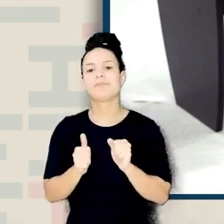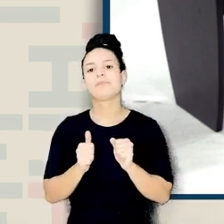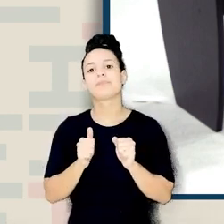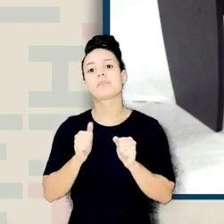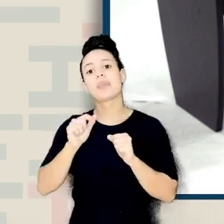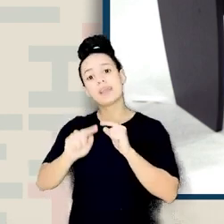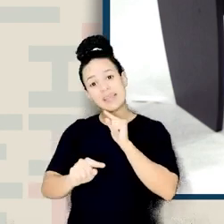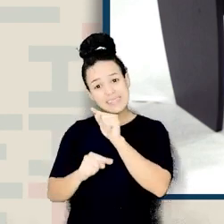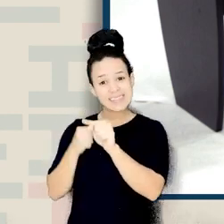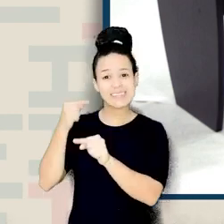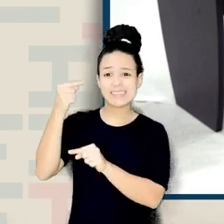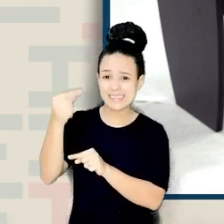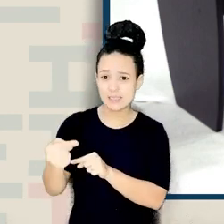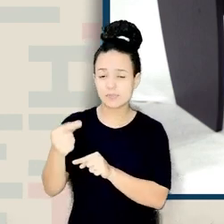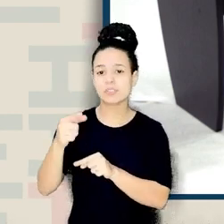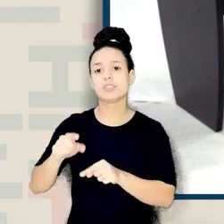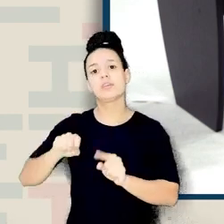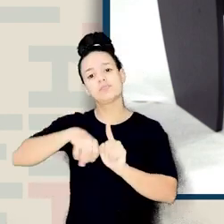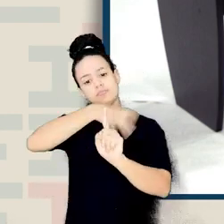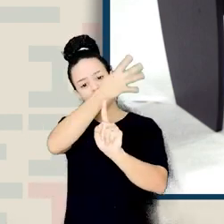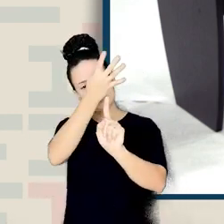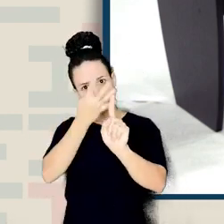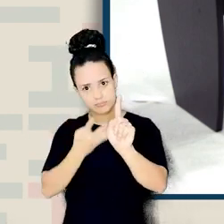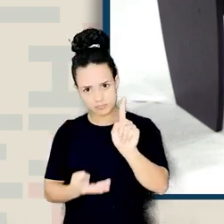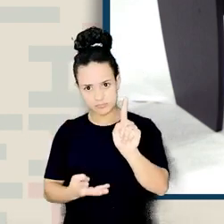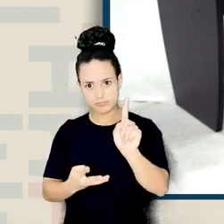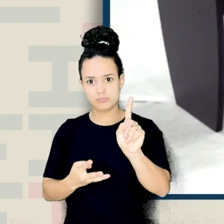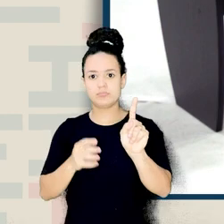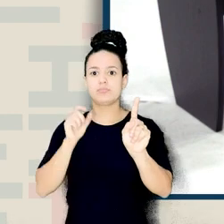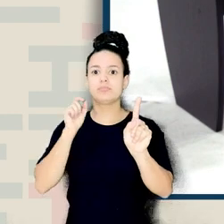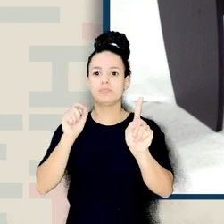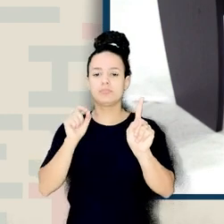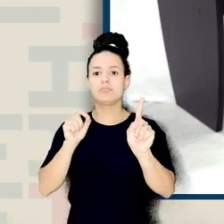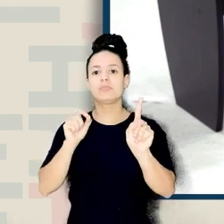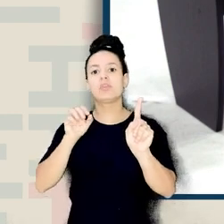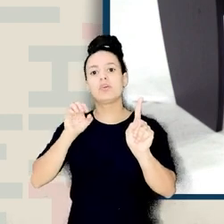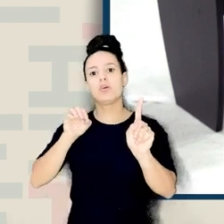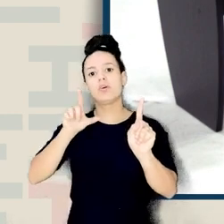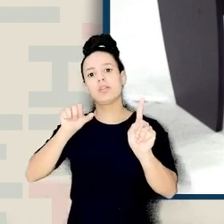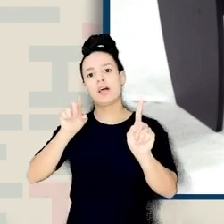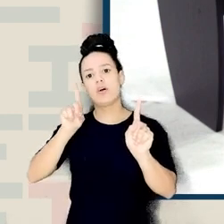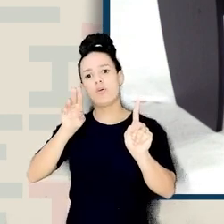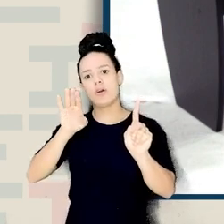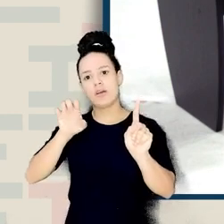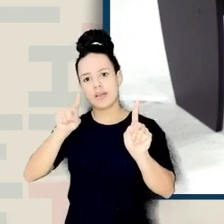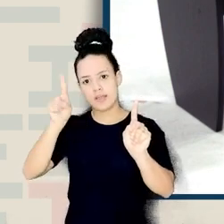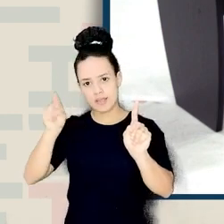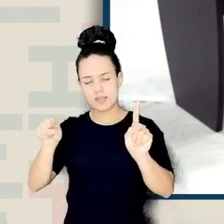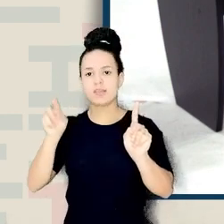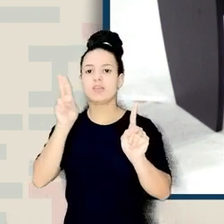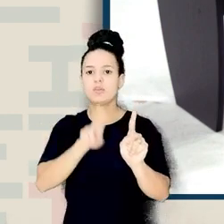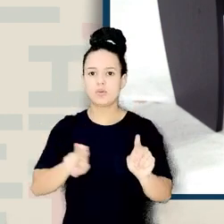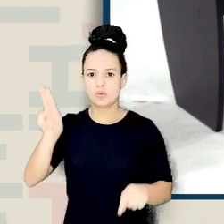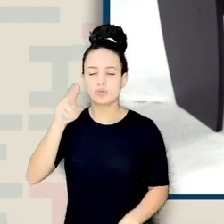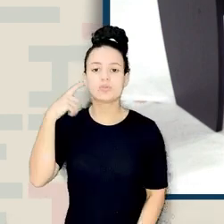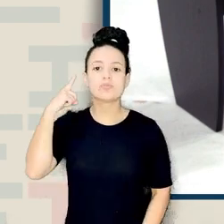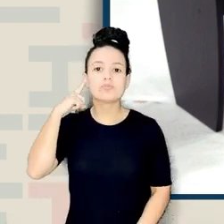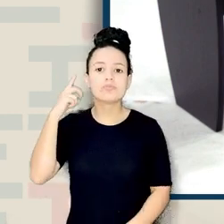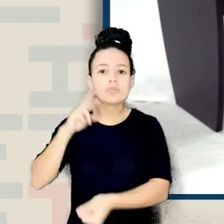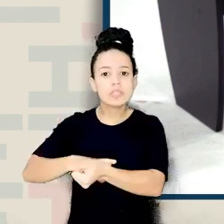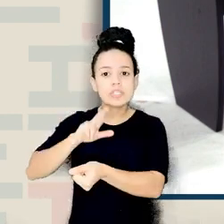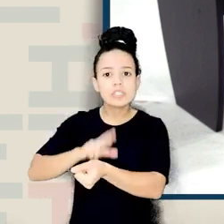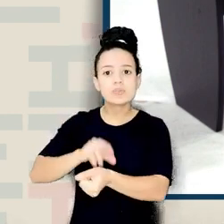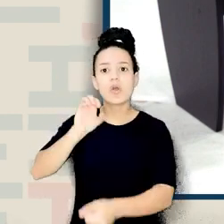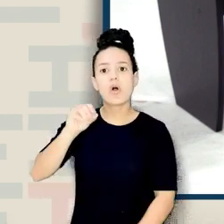sequência disso, a homenagem ao orixá Obaluayê, nós vamos trabalhar com o toque do Opanijé, que